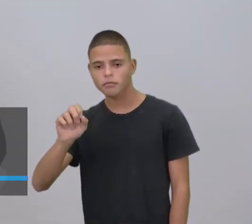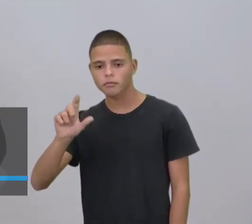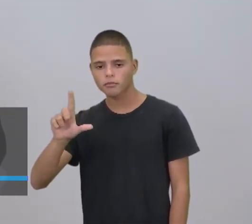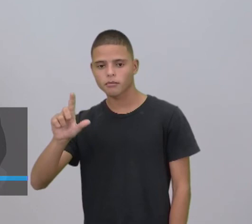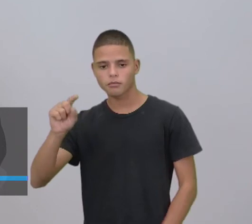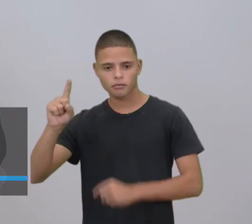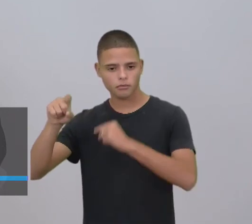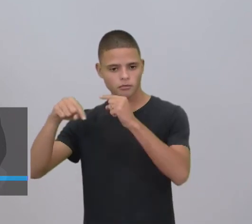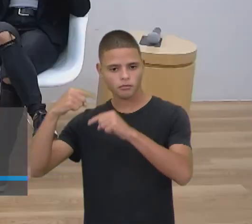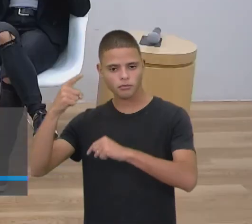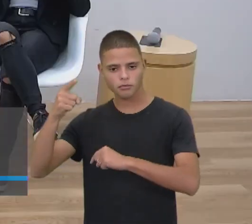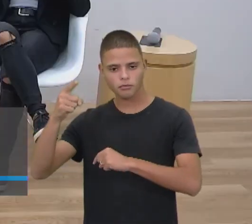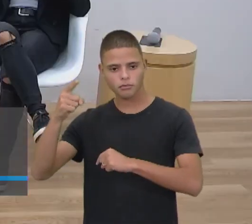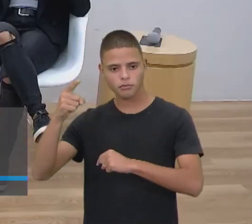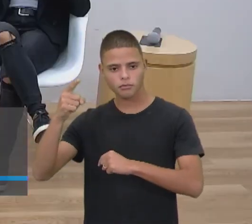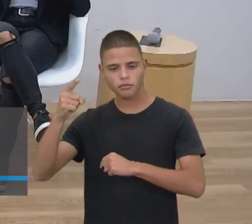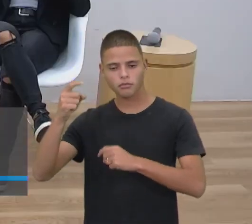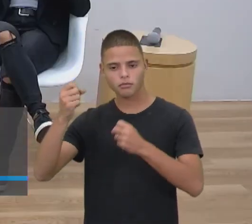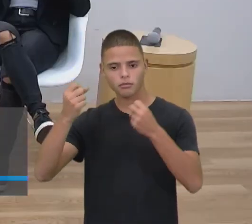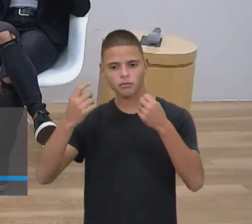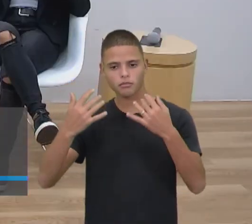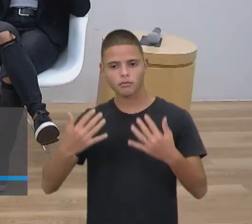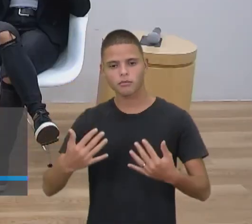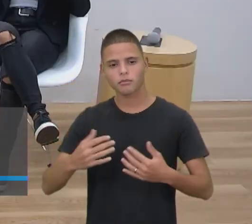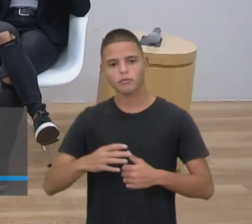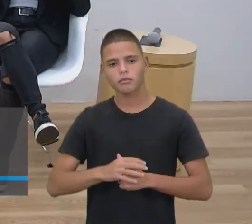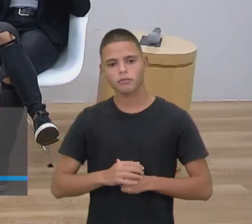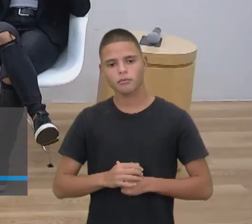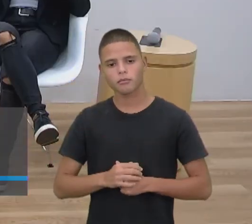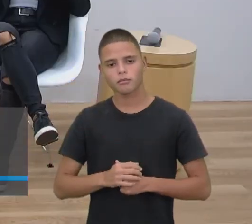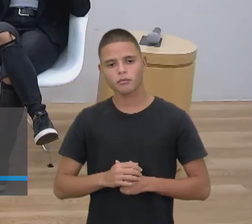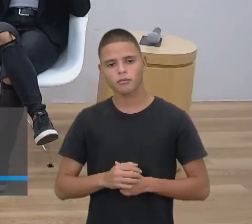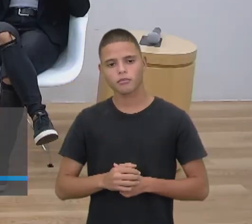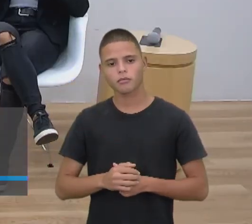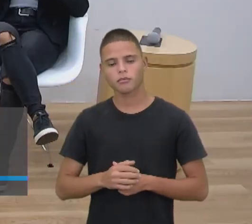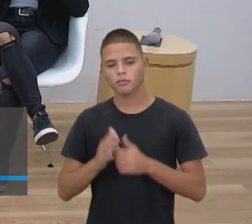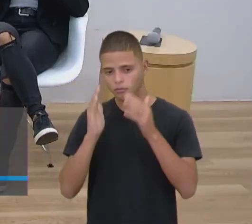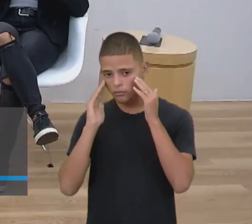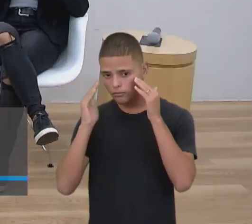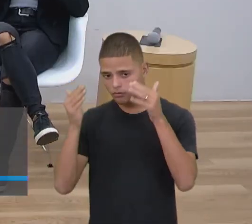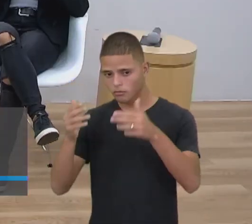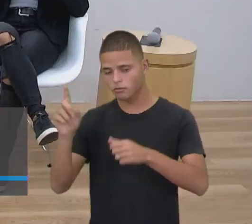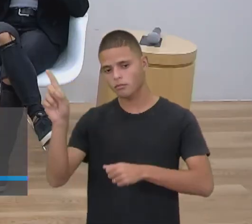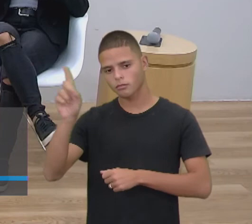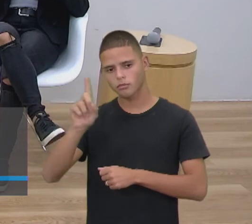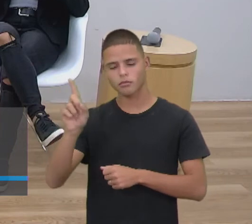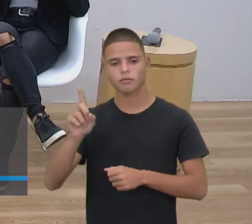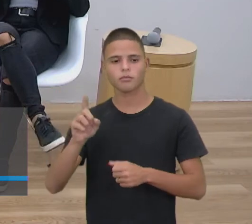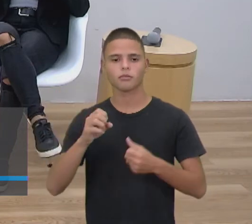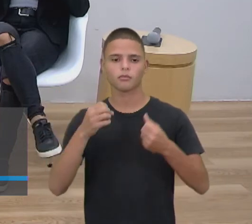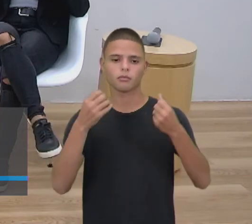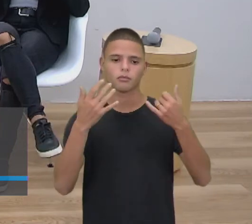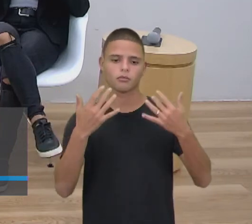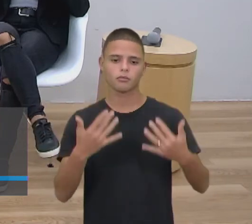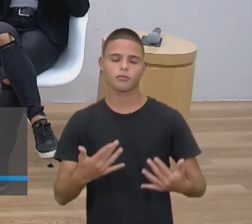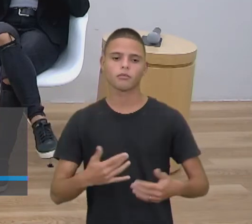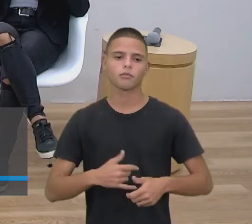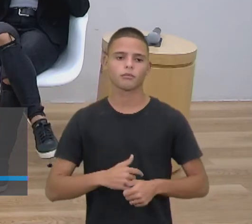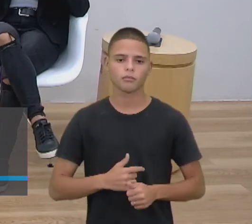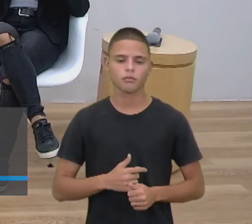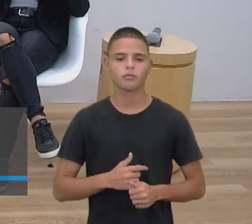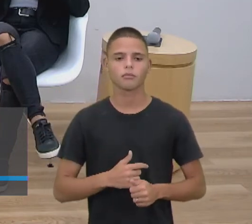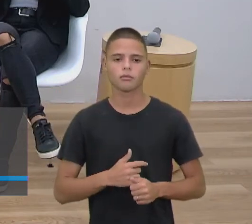falar depois? Ou como que é esse processo do biodiesel? Não vou focar muito nele não, porque aqui eu estou falando mais de... no geral.